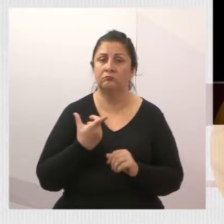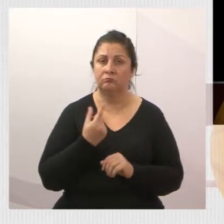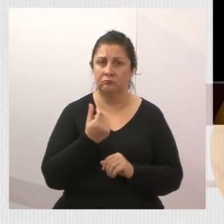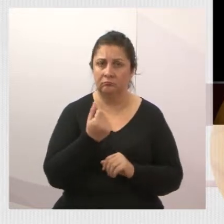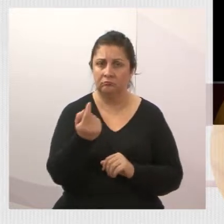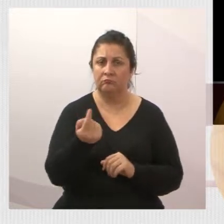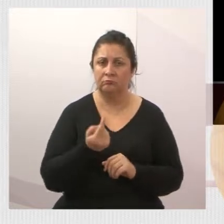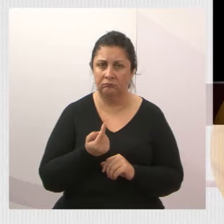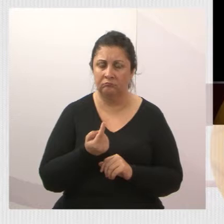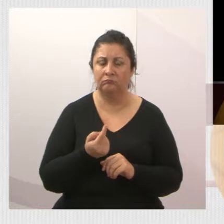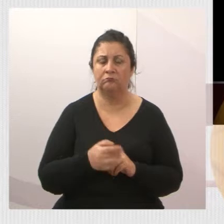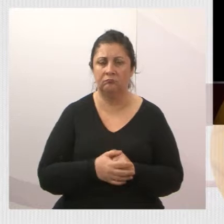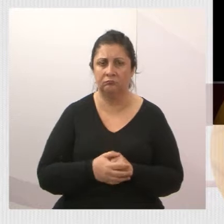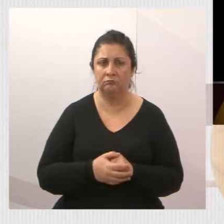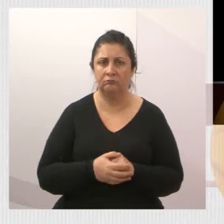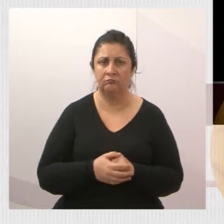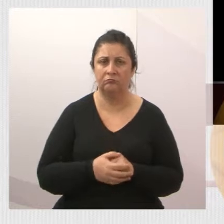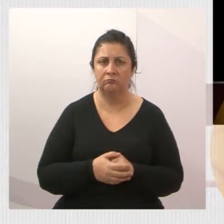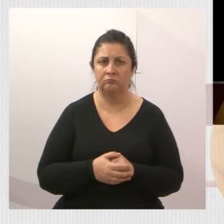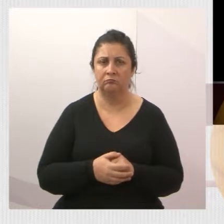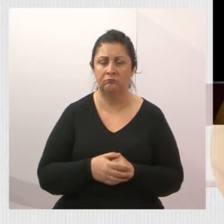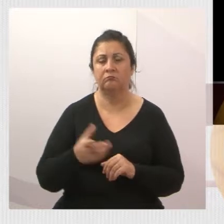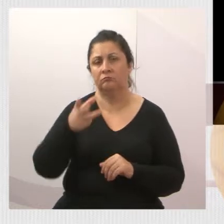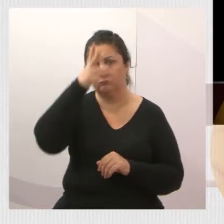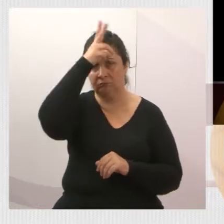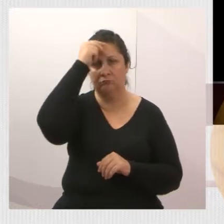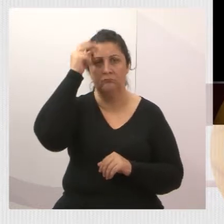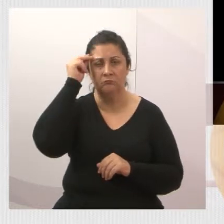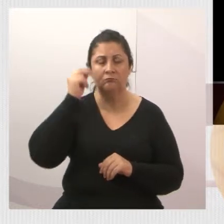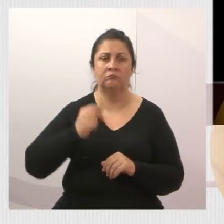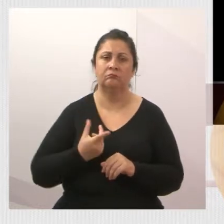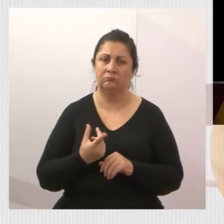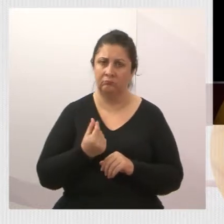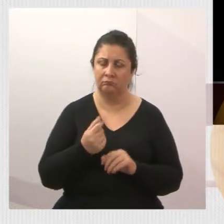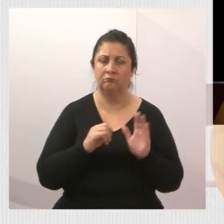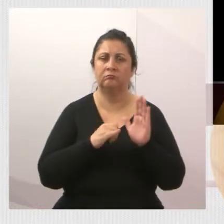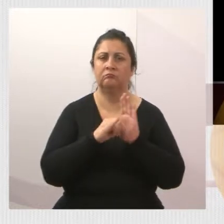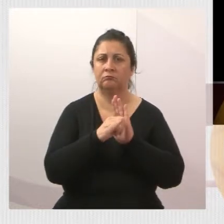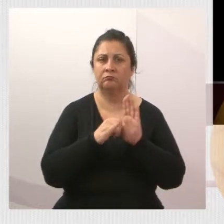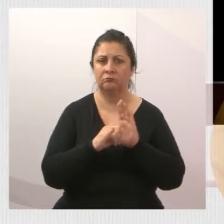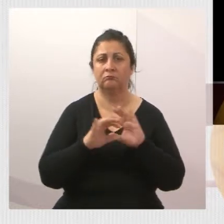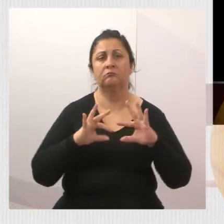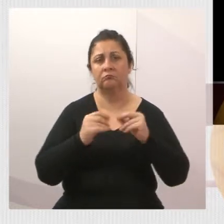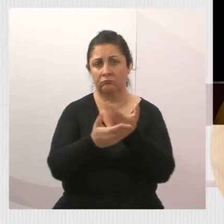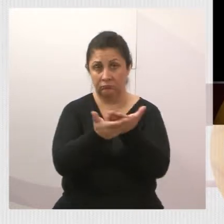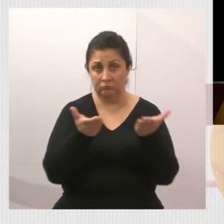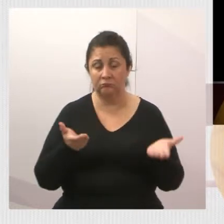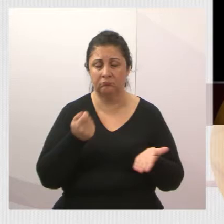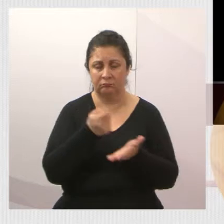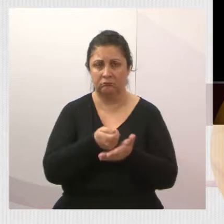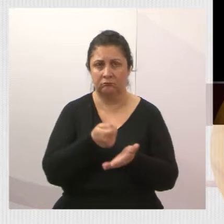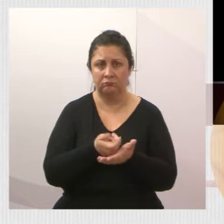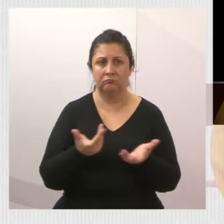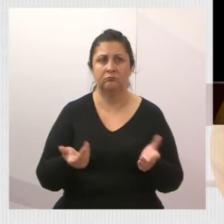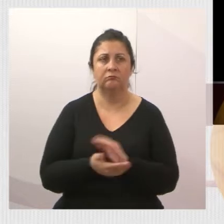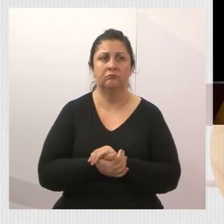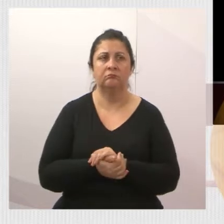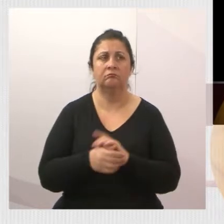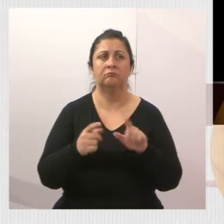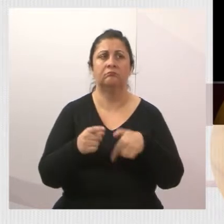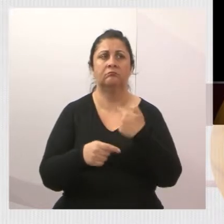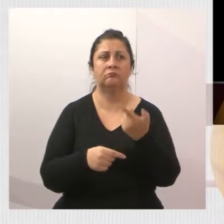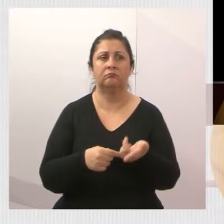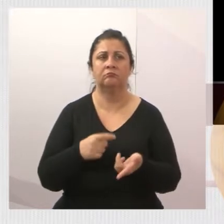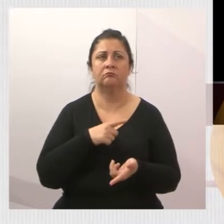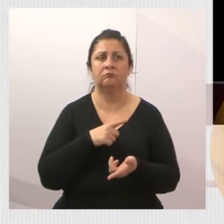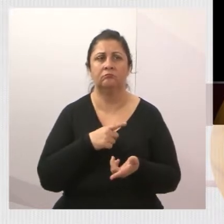onde vem os recursos para a Prefeitura de arrecadação dos impostos de todos vocês munícipes. Depois a gente tem algumas